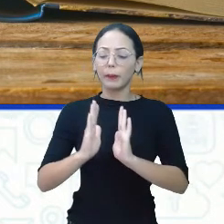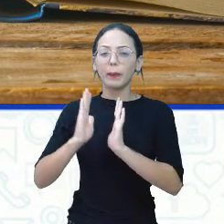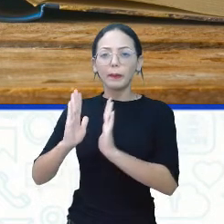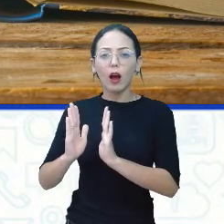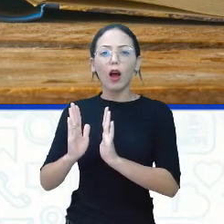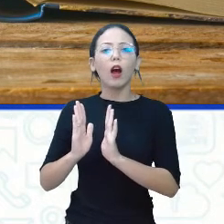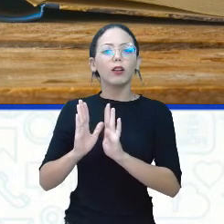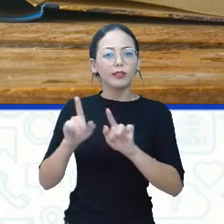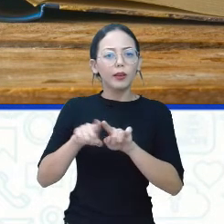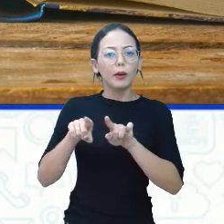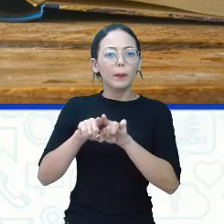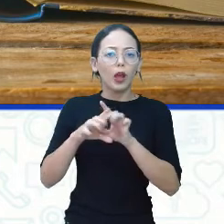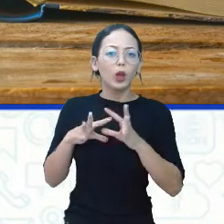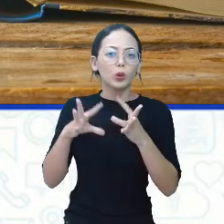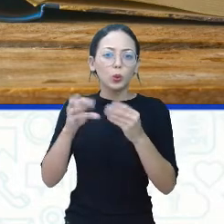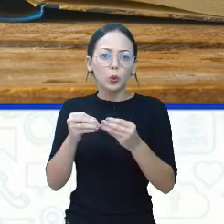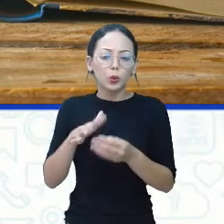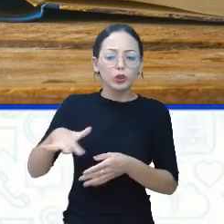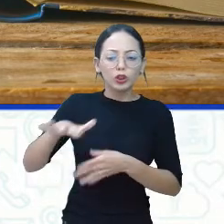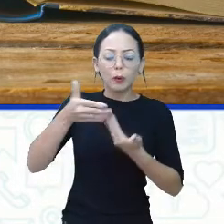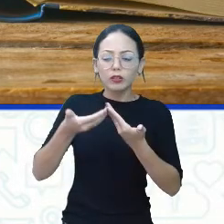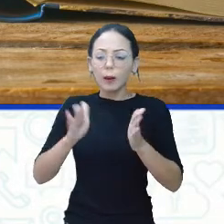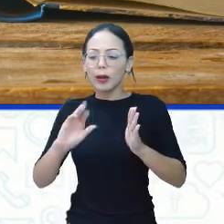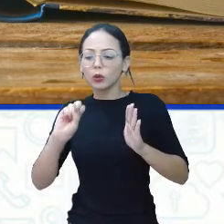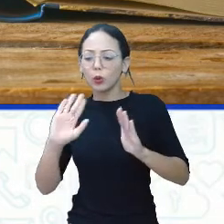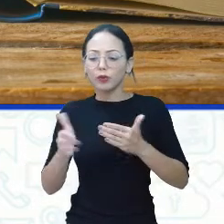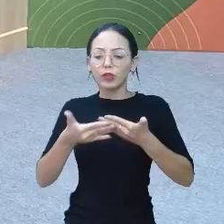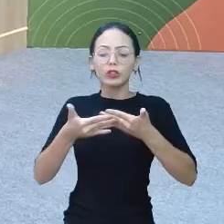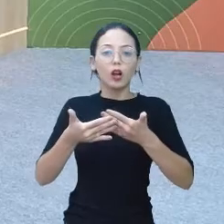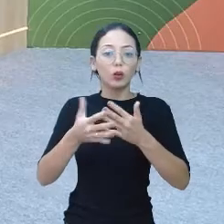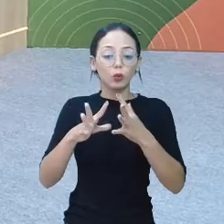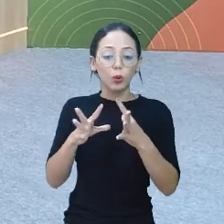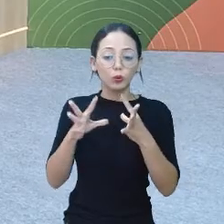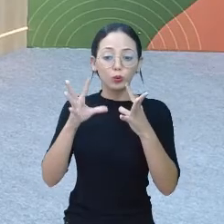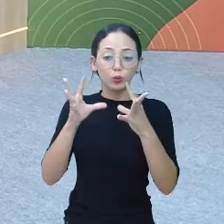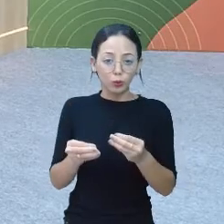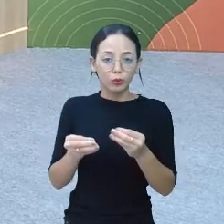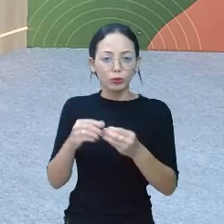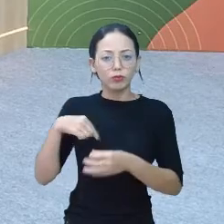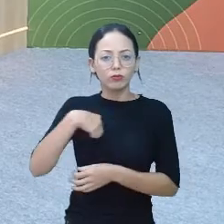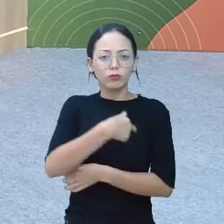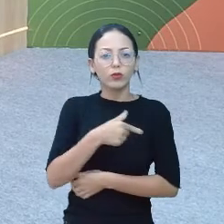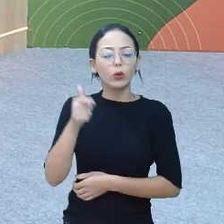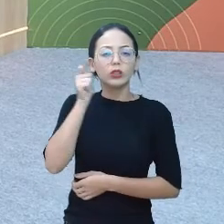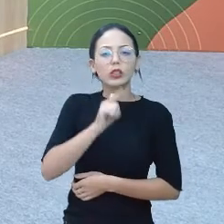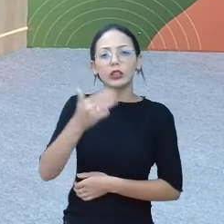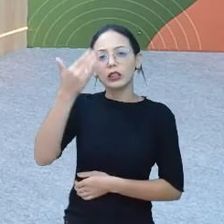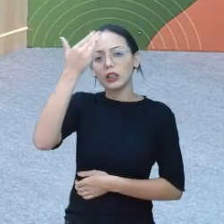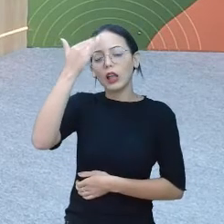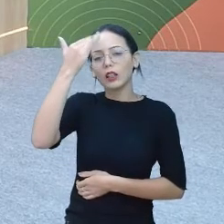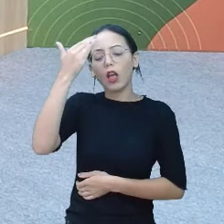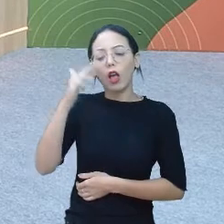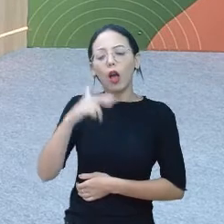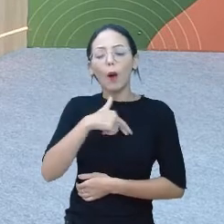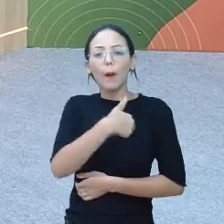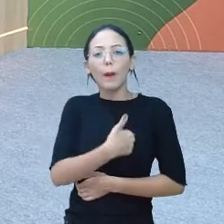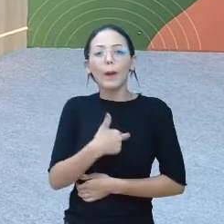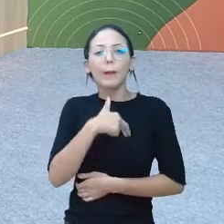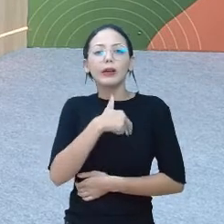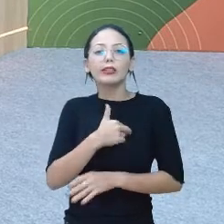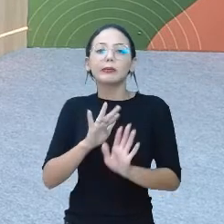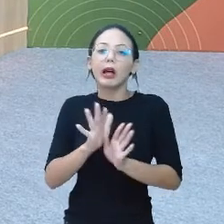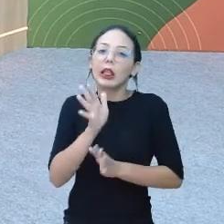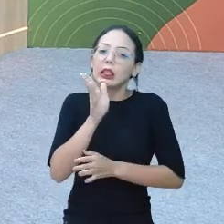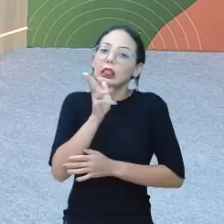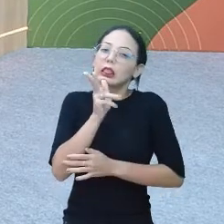ordem cronológica ou não, espaço aberto ou fechado. Então, tudo isso a gente consegue entender hoje como romance, demorou um